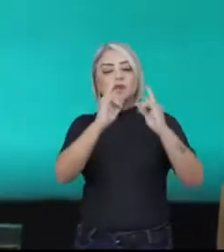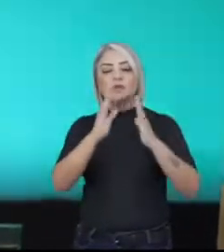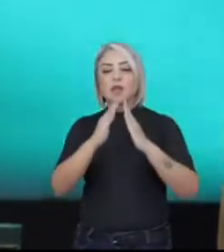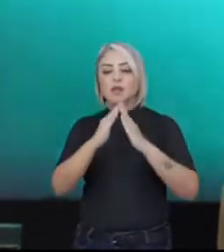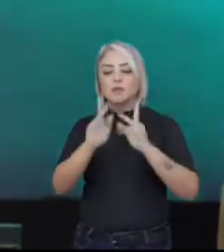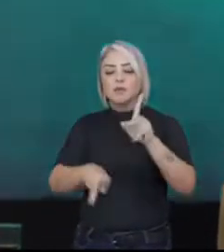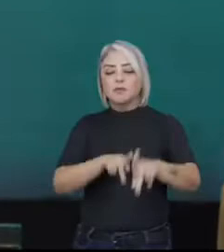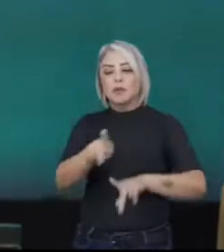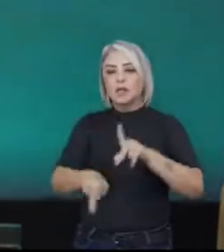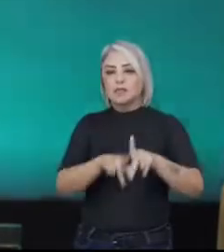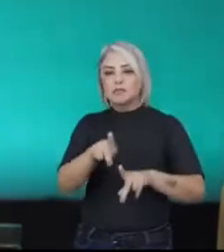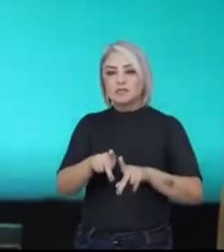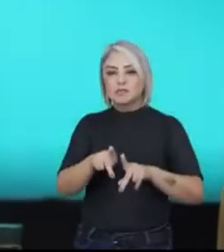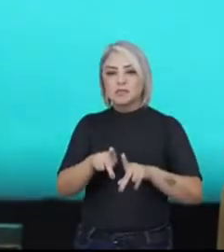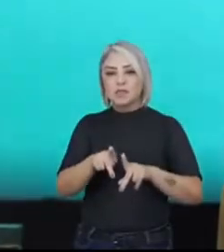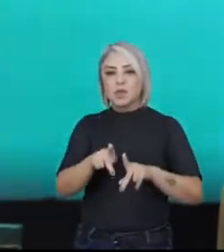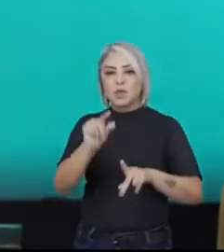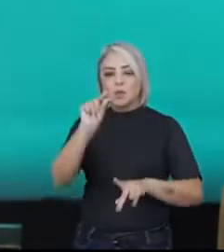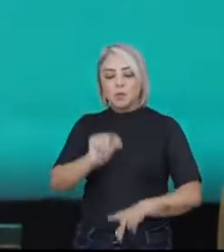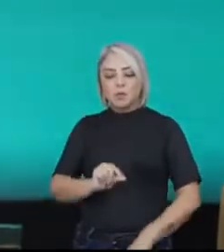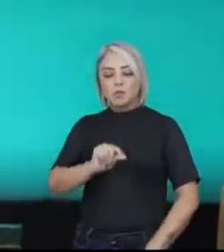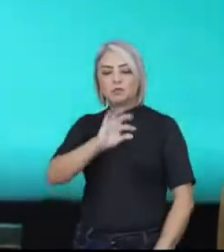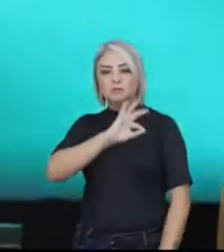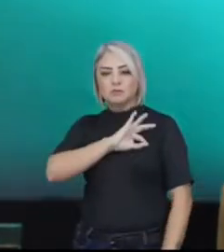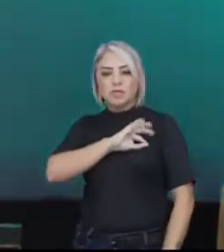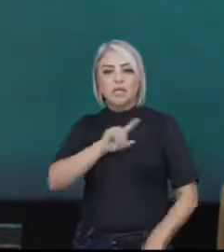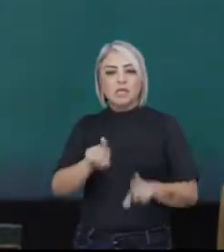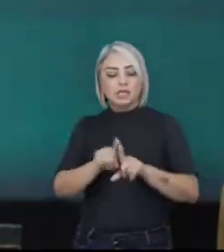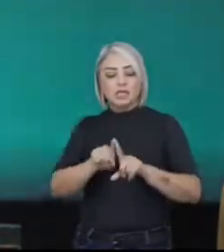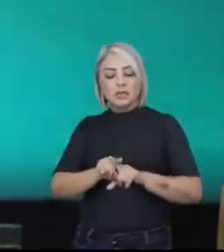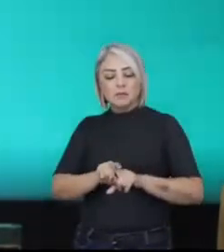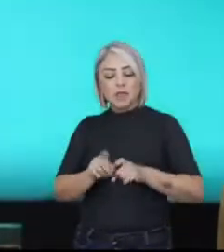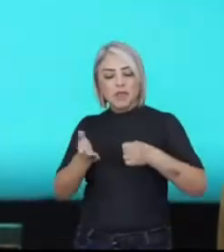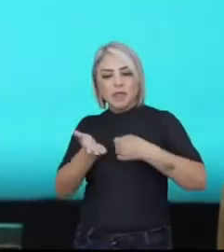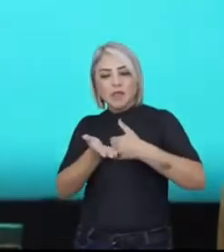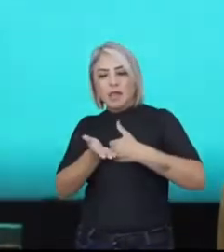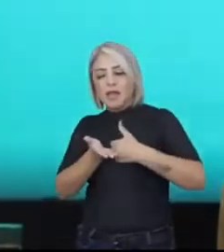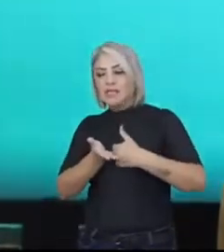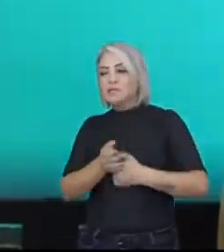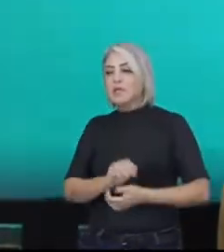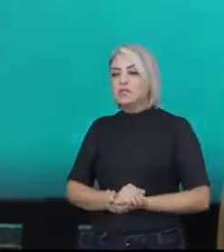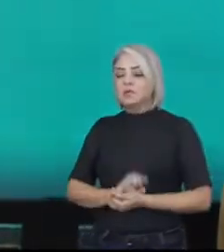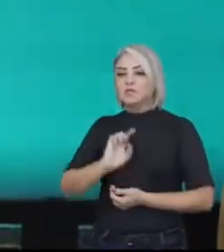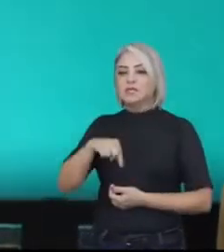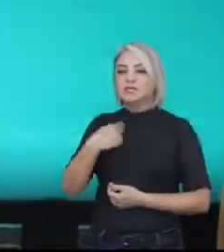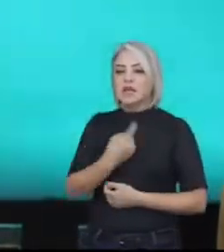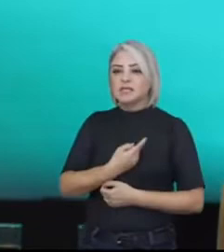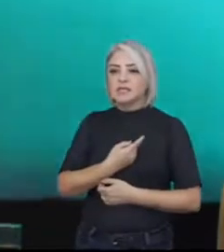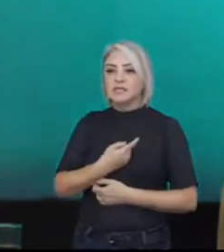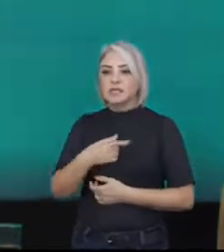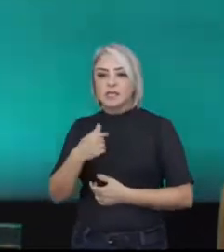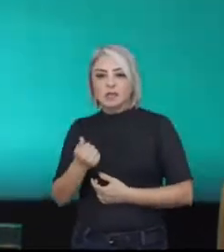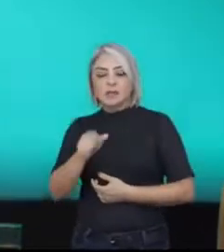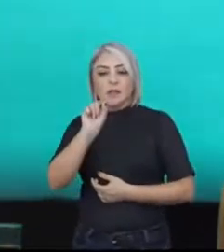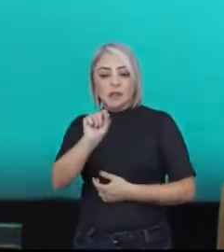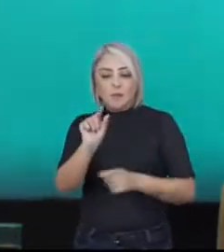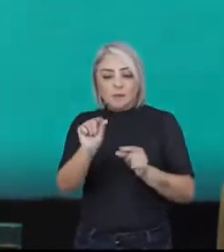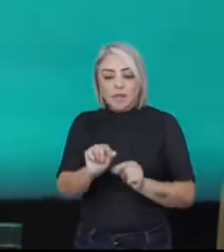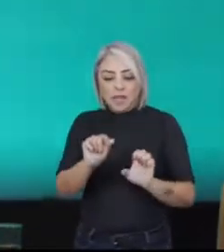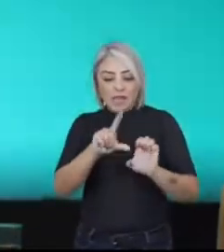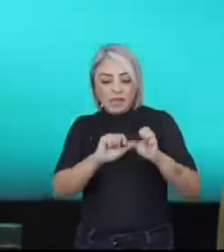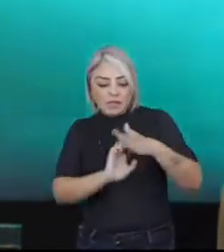baixa renda e também da classe média. Para apoiar a agricultura familiar e os pequenos e médios produtores